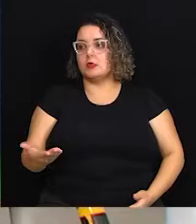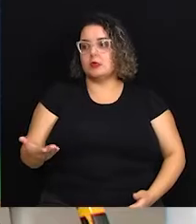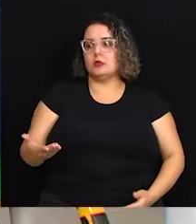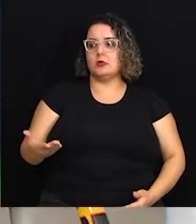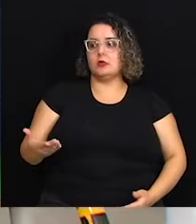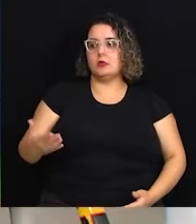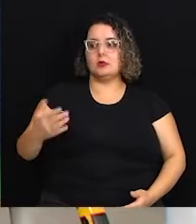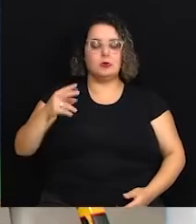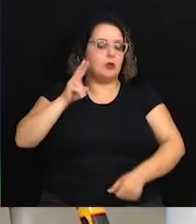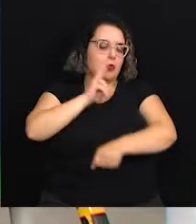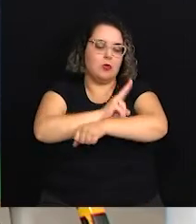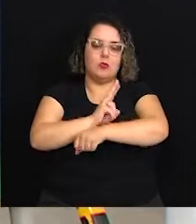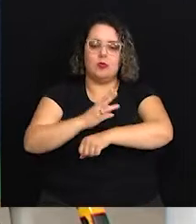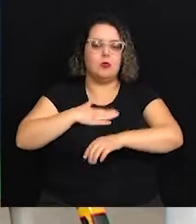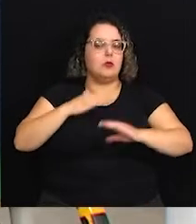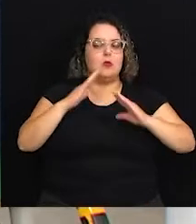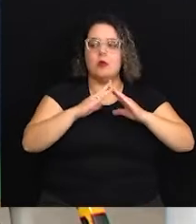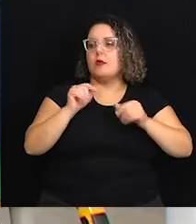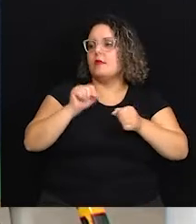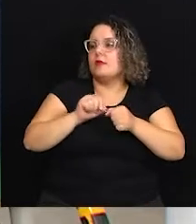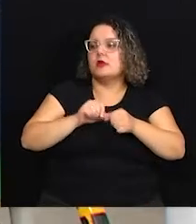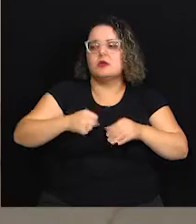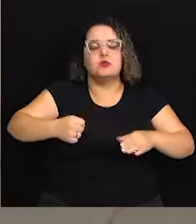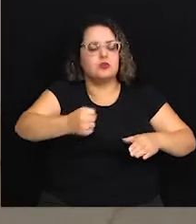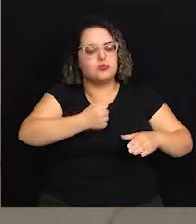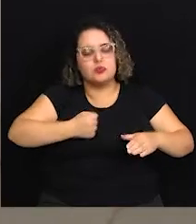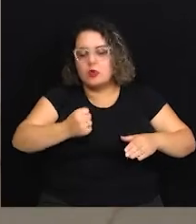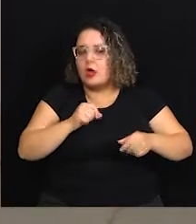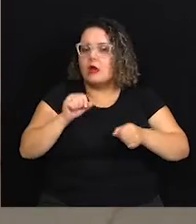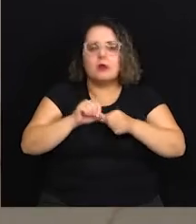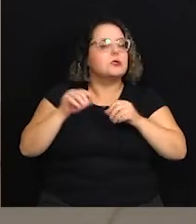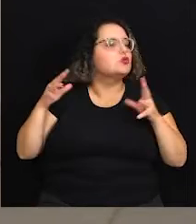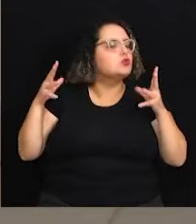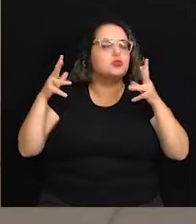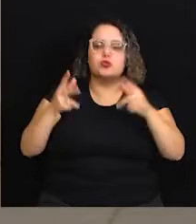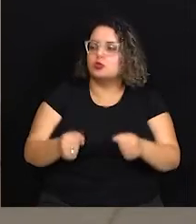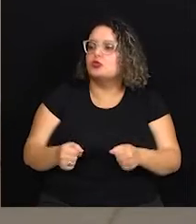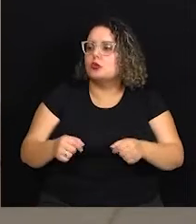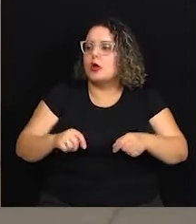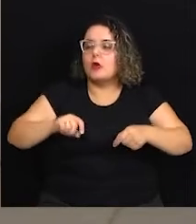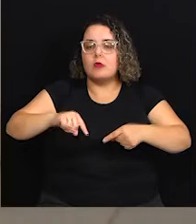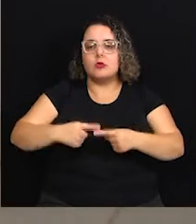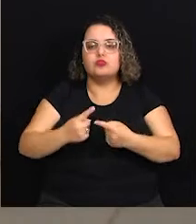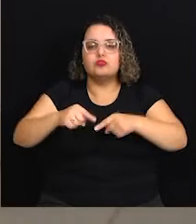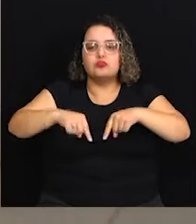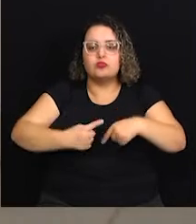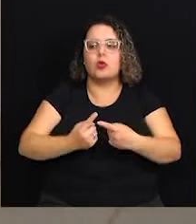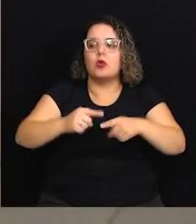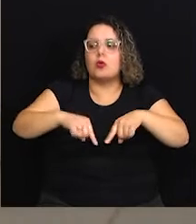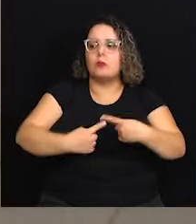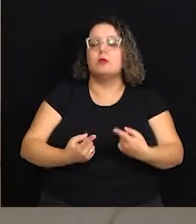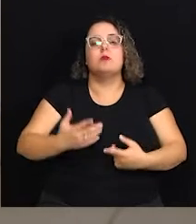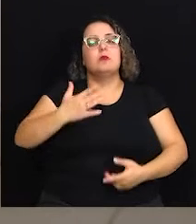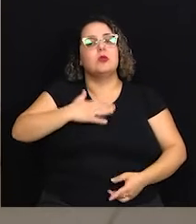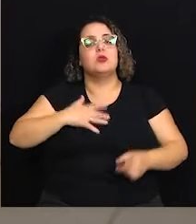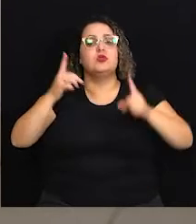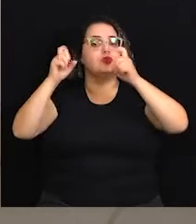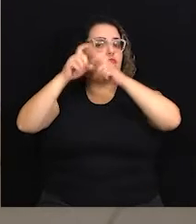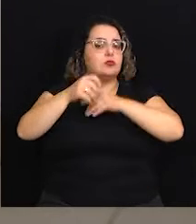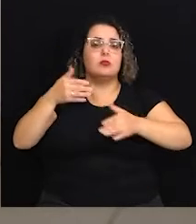estou cuidando da minha casa, faço comida, faço tudo. Faço meu crochê, minha dificuldade, eles